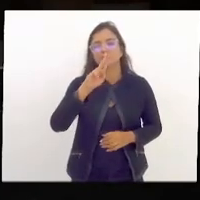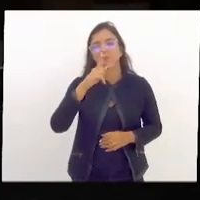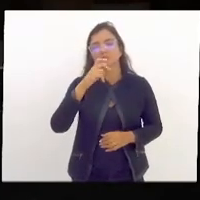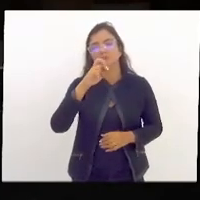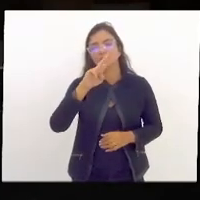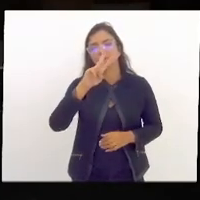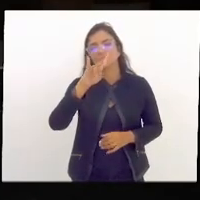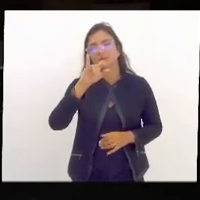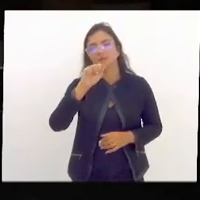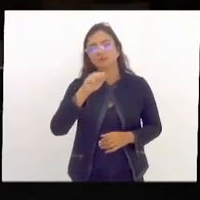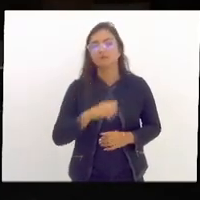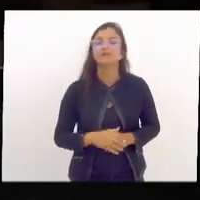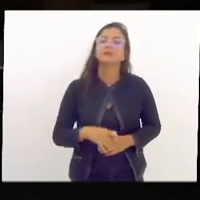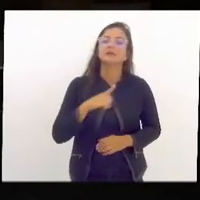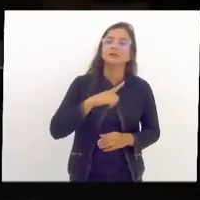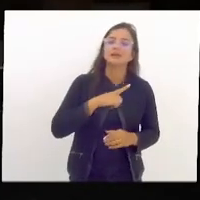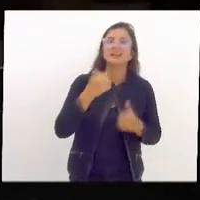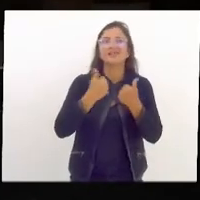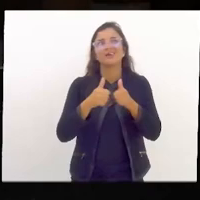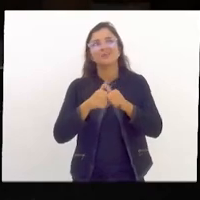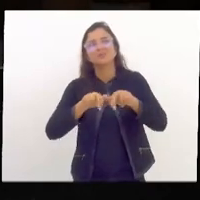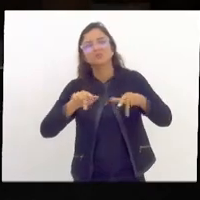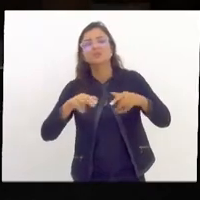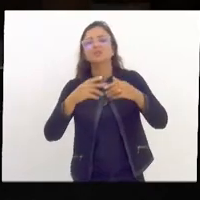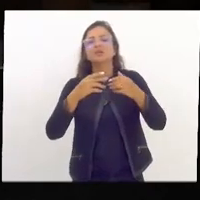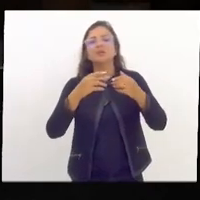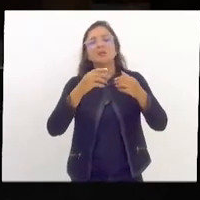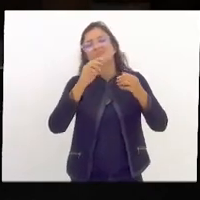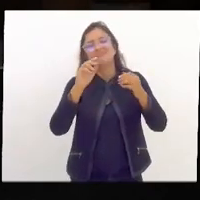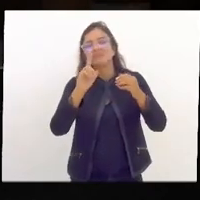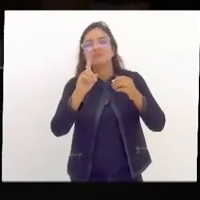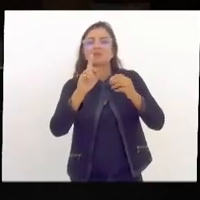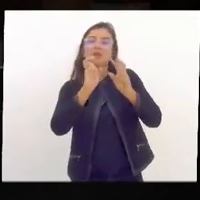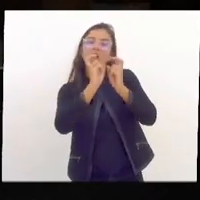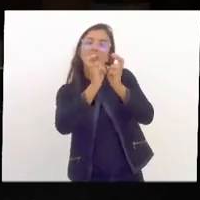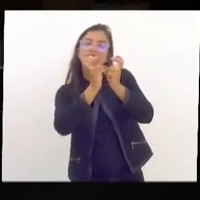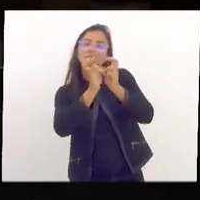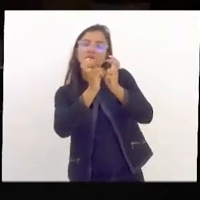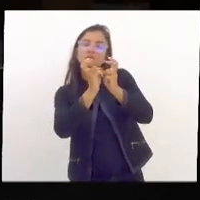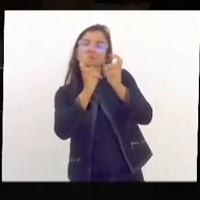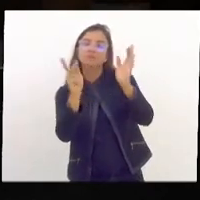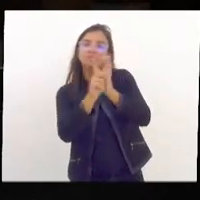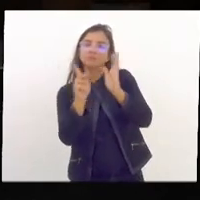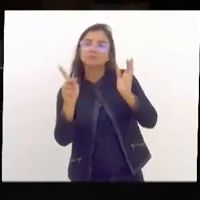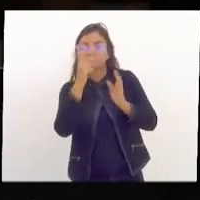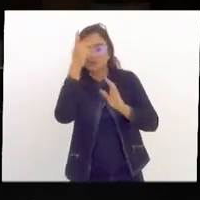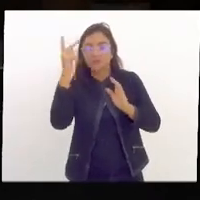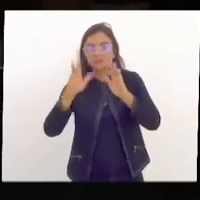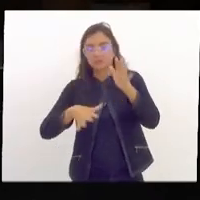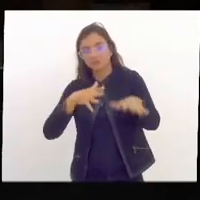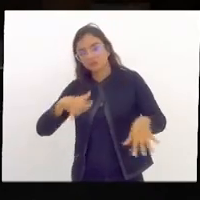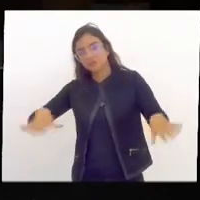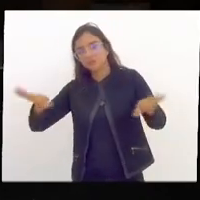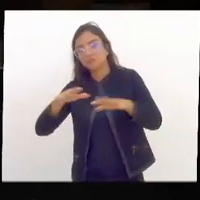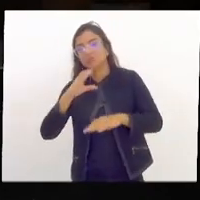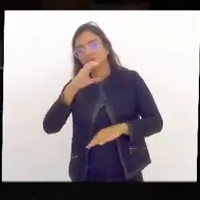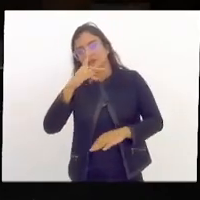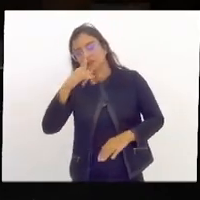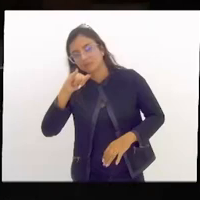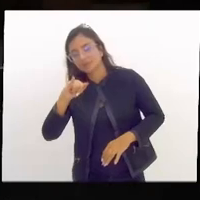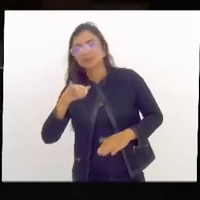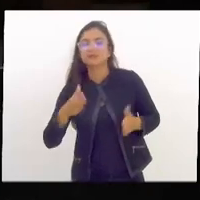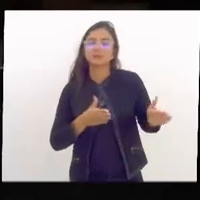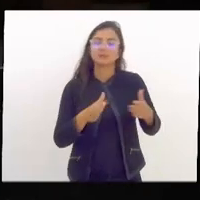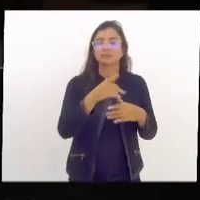concessionário, exclusivo de transporte ferroviário de passageiro, no estado de janeiro, em razão da aquisição das informações encaminhadas pela CPI, né,